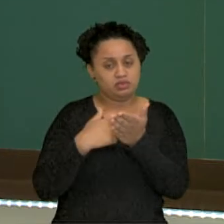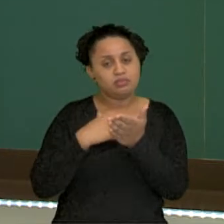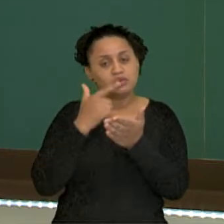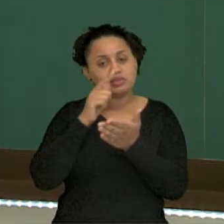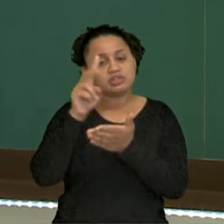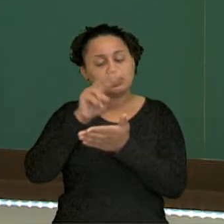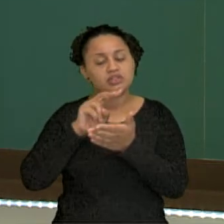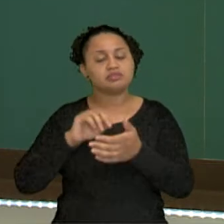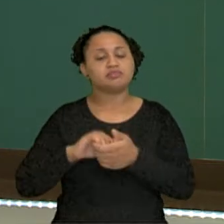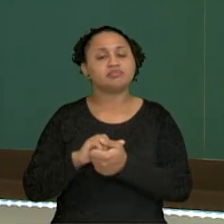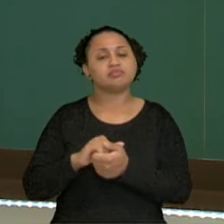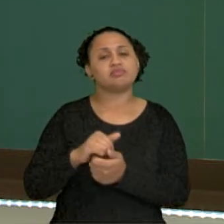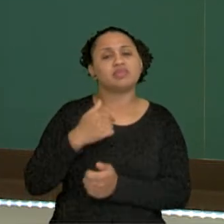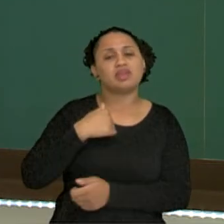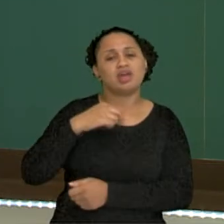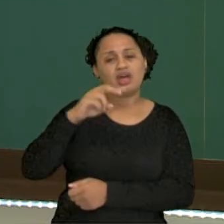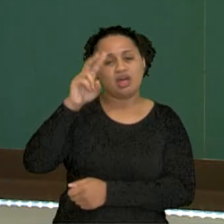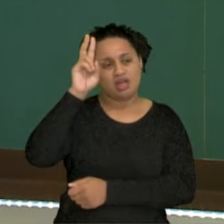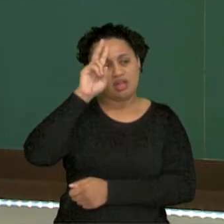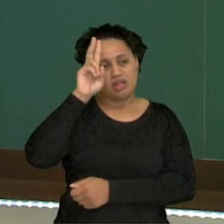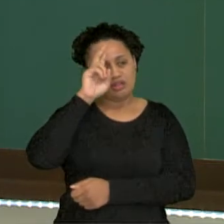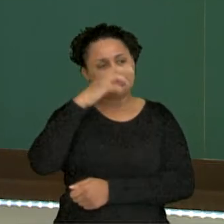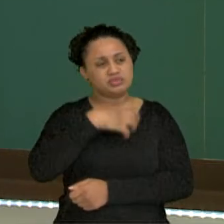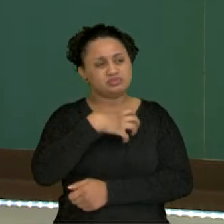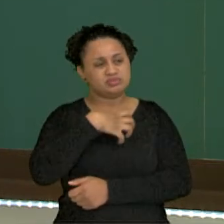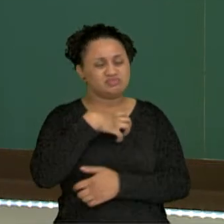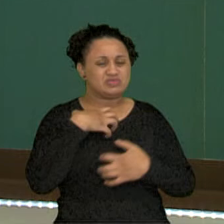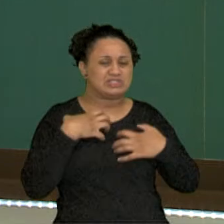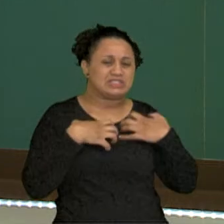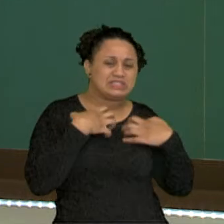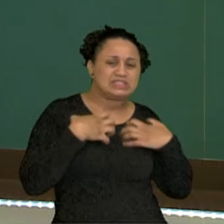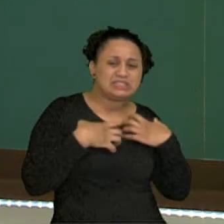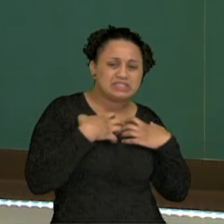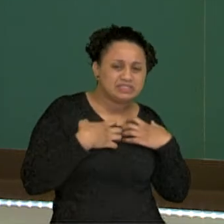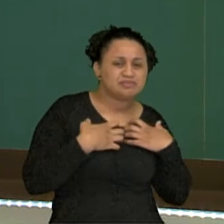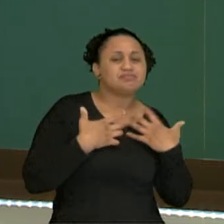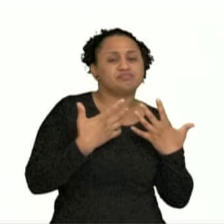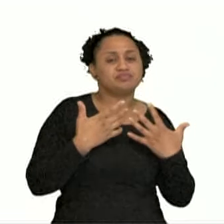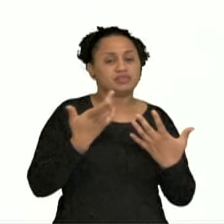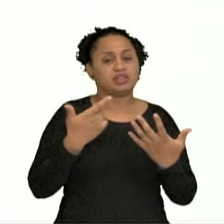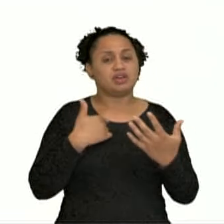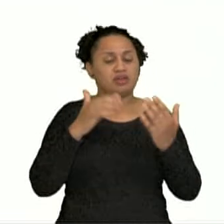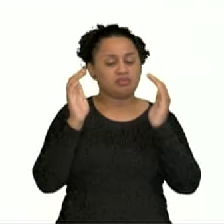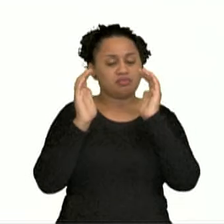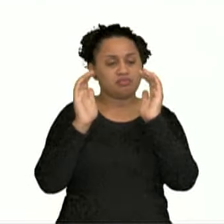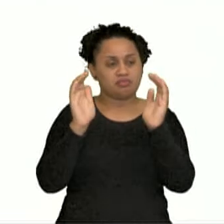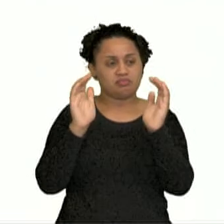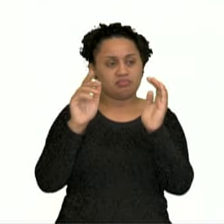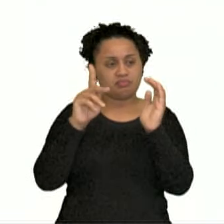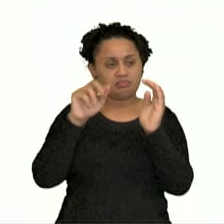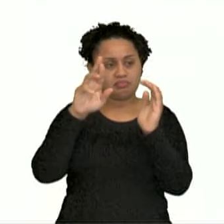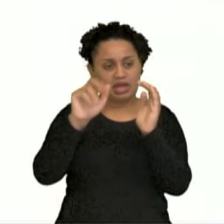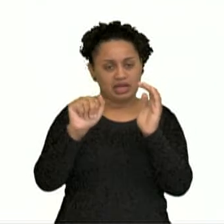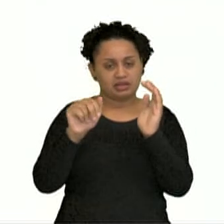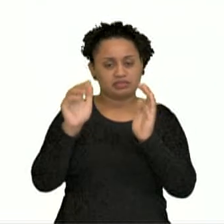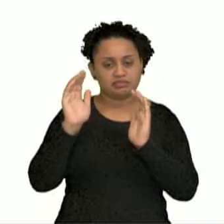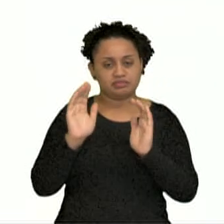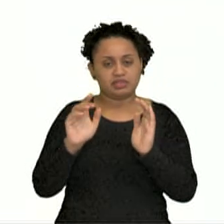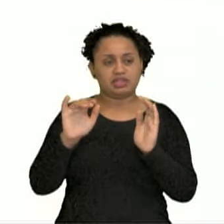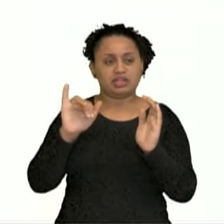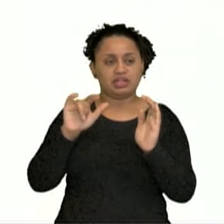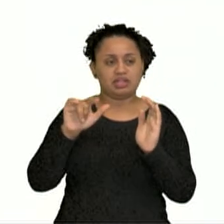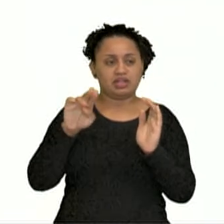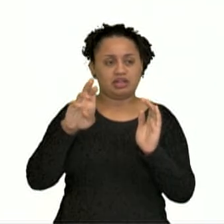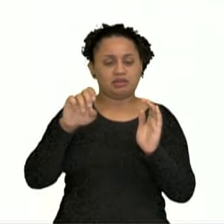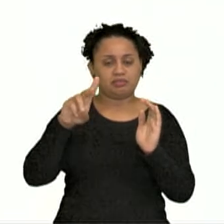Me lembro que eu ficava chateada, né? O pra, né? O entre parênteses ali está o para e o lembro-me entre